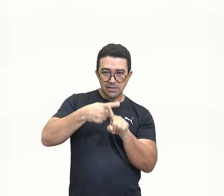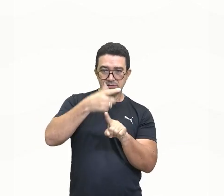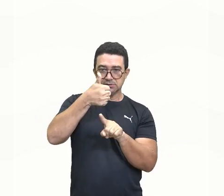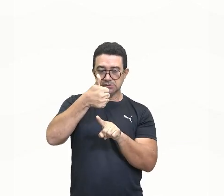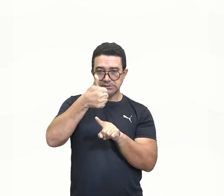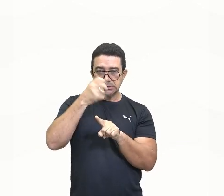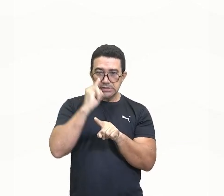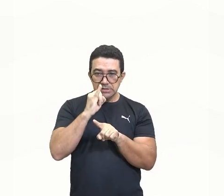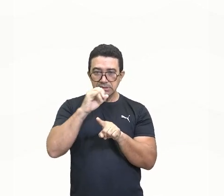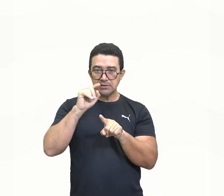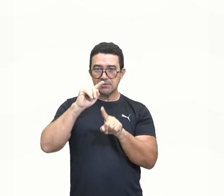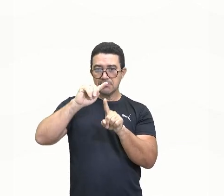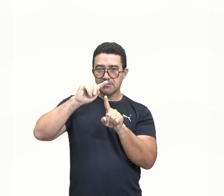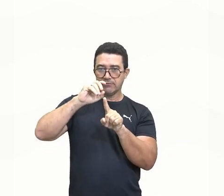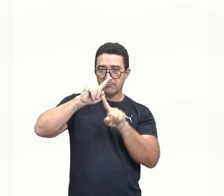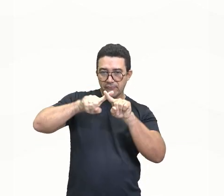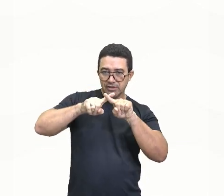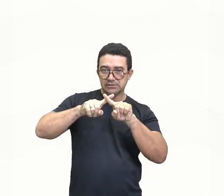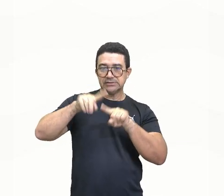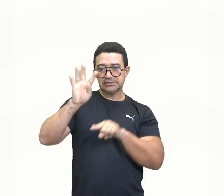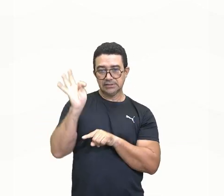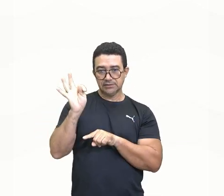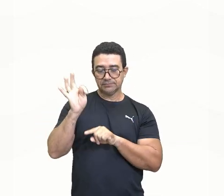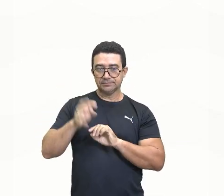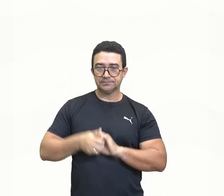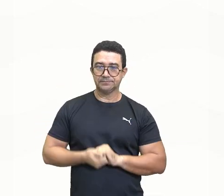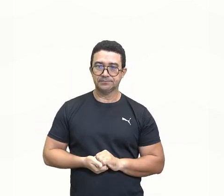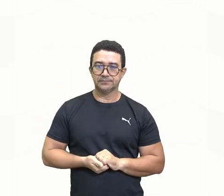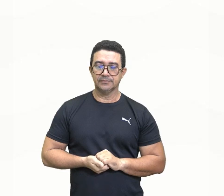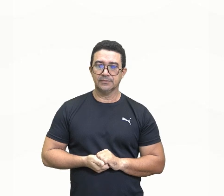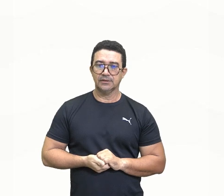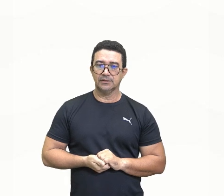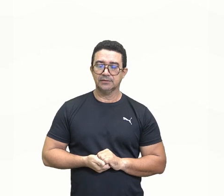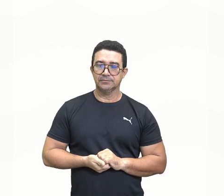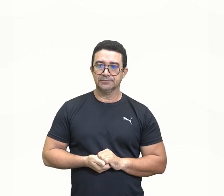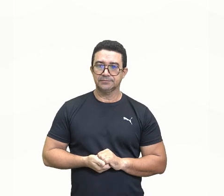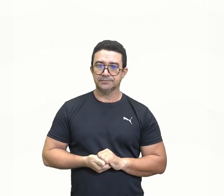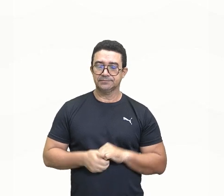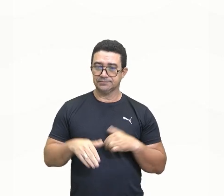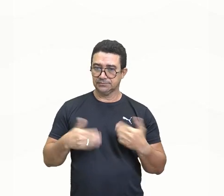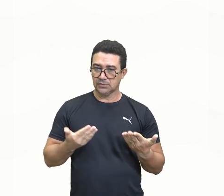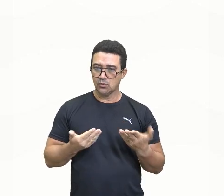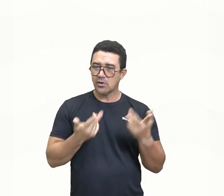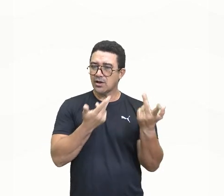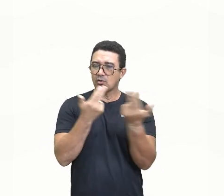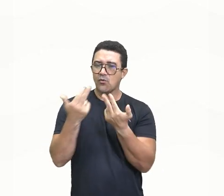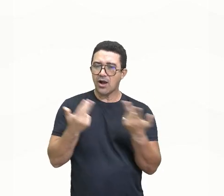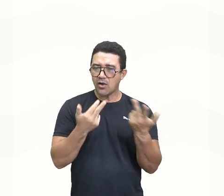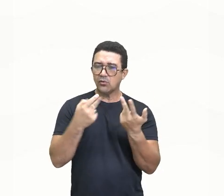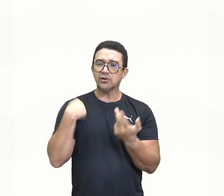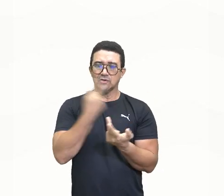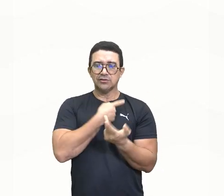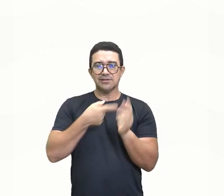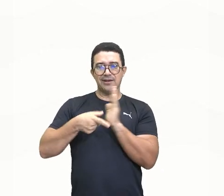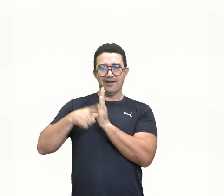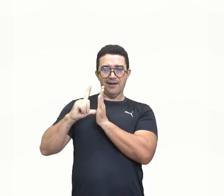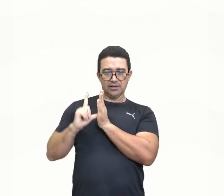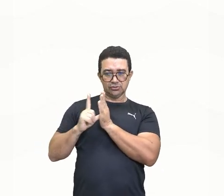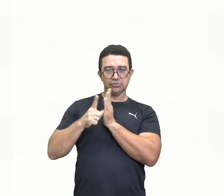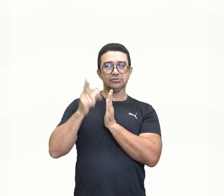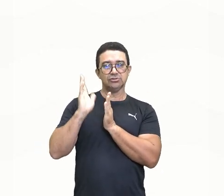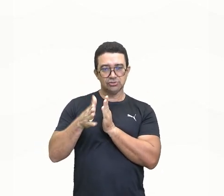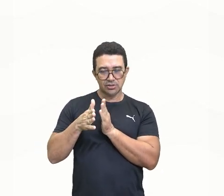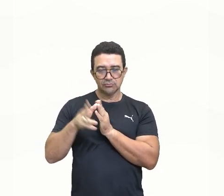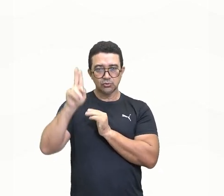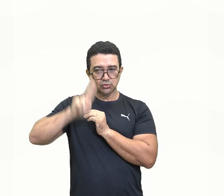essa expressão aqui, ó, já dá o resultado final. O que é essa expressão? É a mesma que nós usamos anterior, só que aqui já está